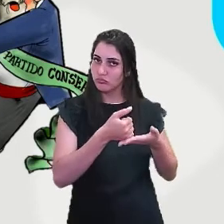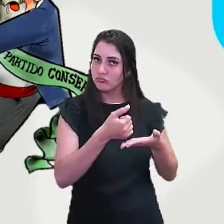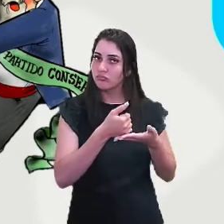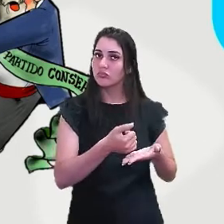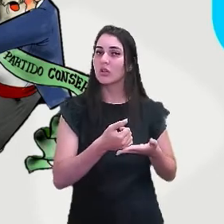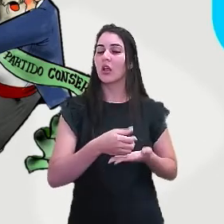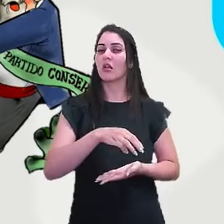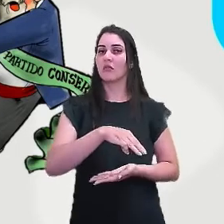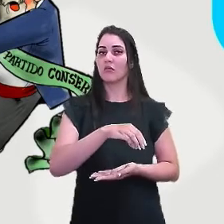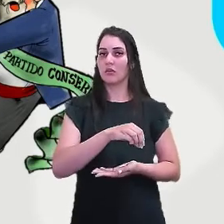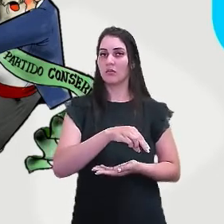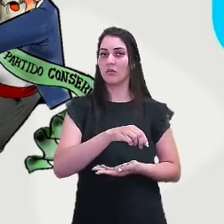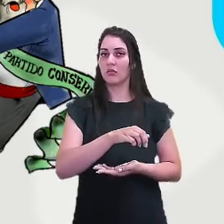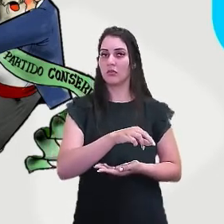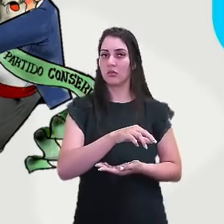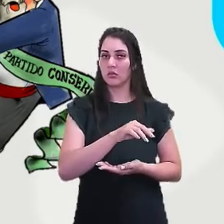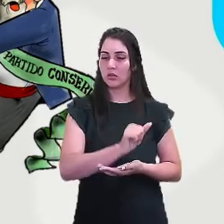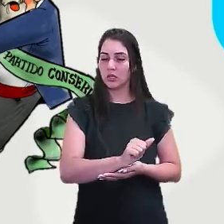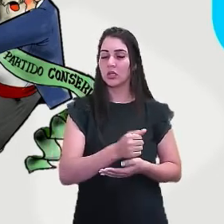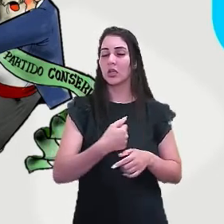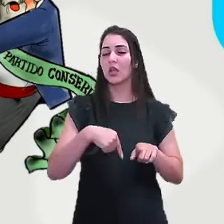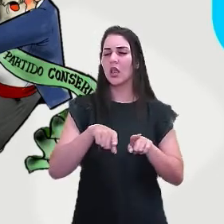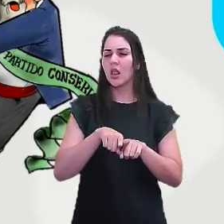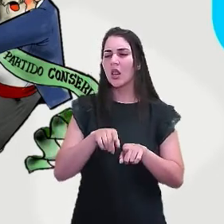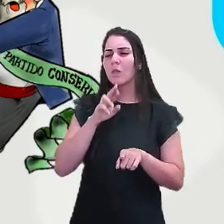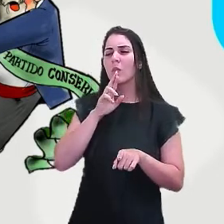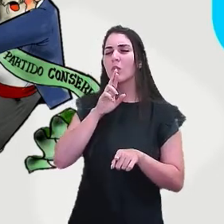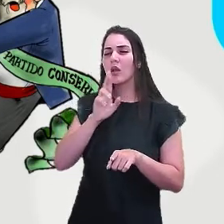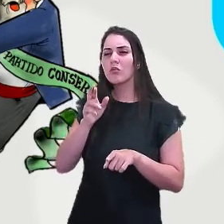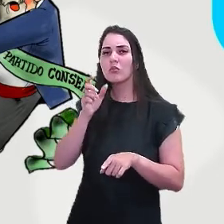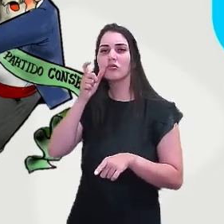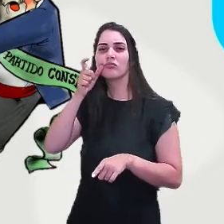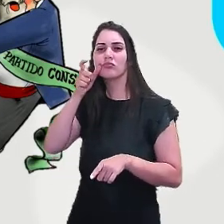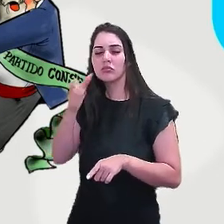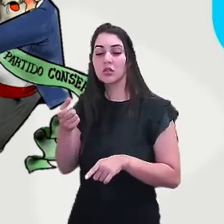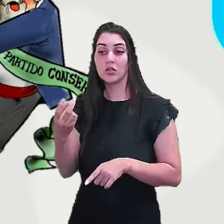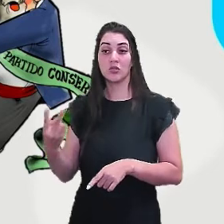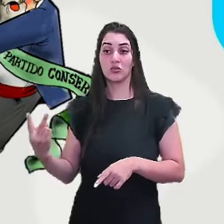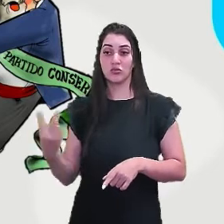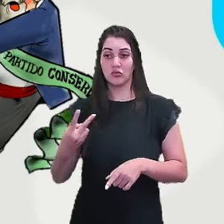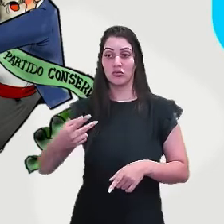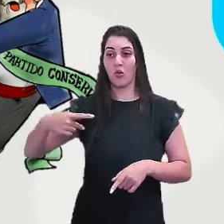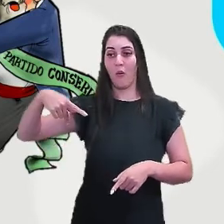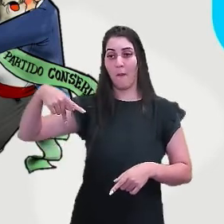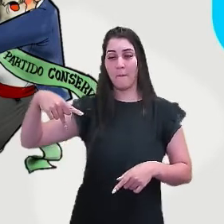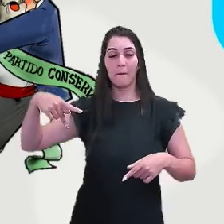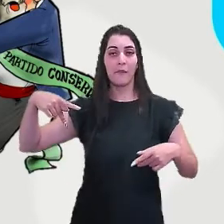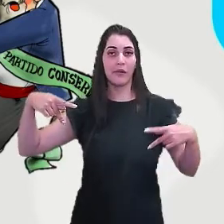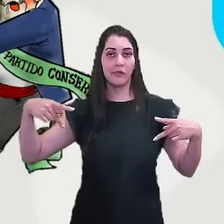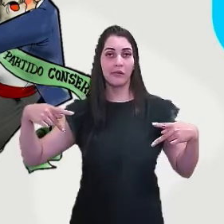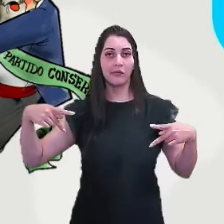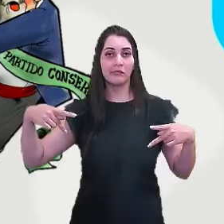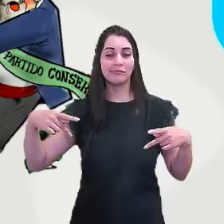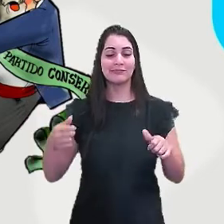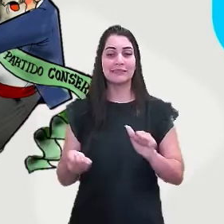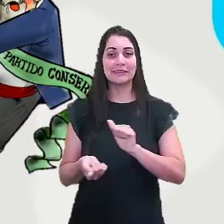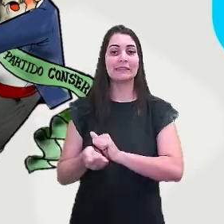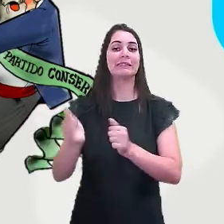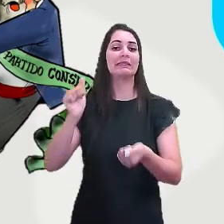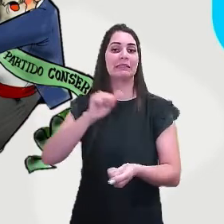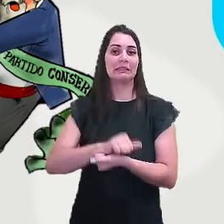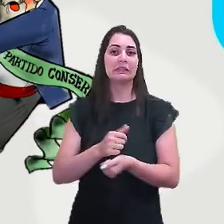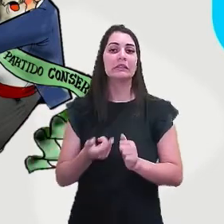favorecia a monarquia e que respondia aos interesses desses dois partidos que se alternavam no poder. Agora,